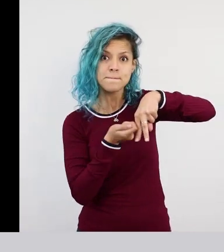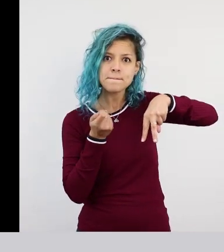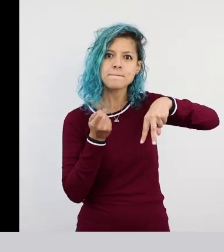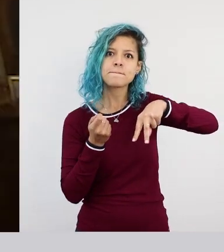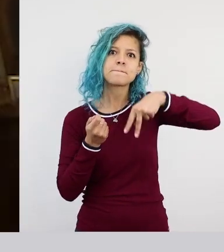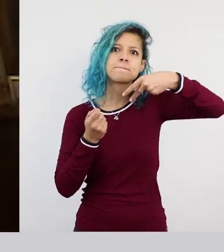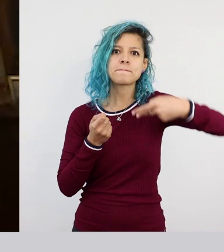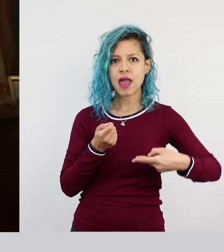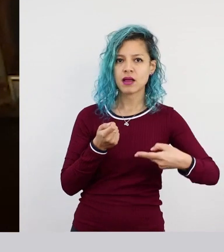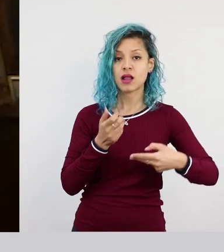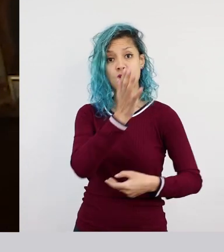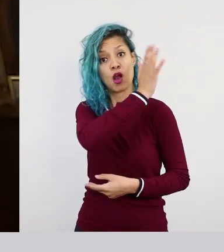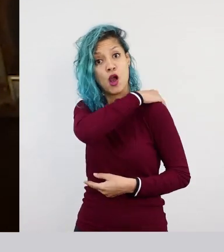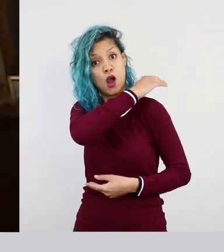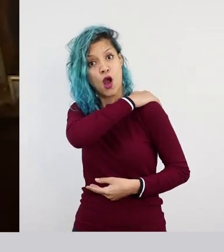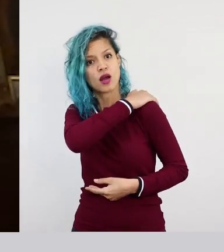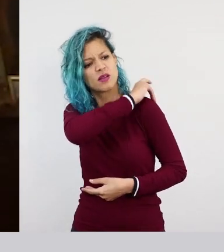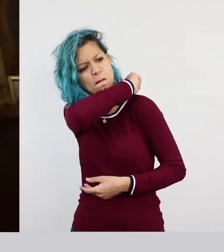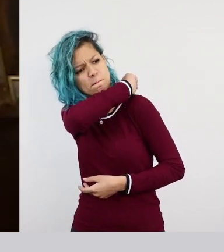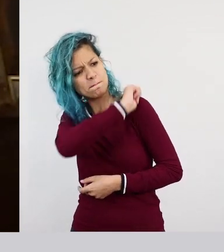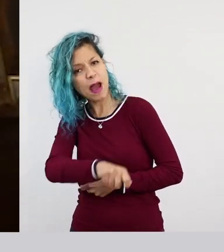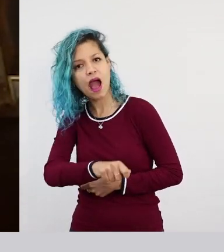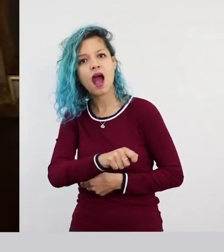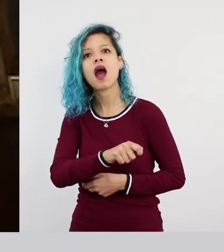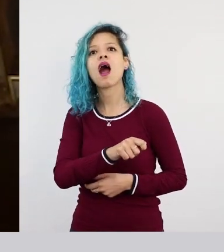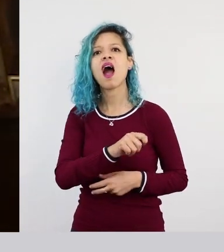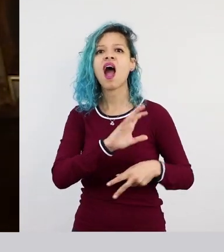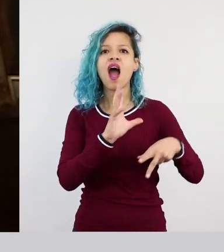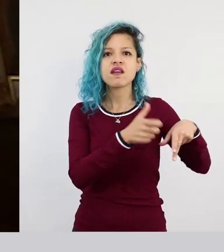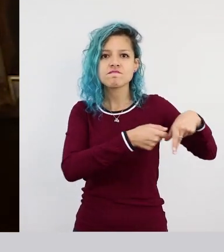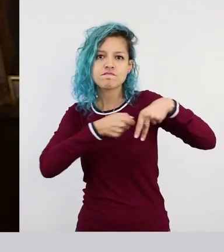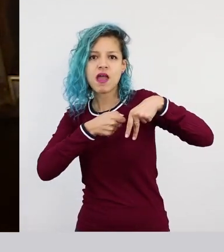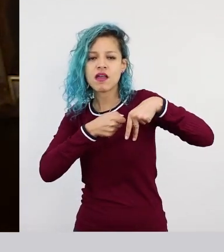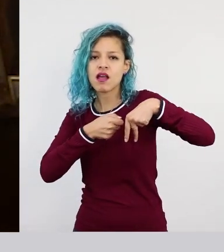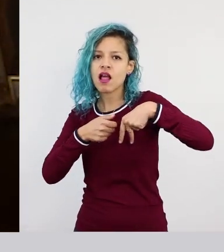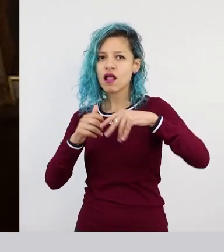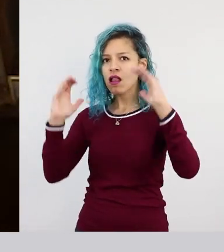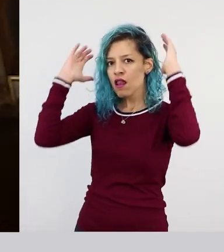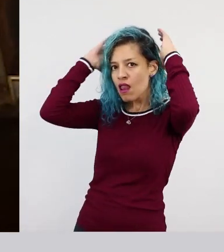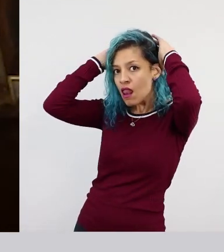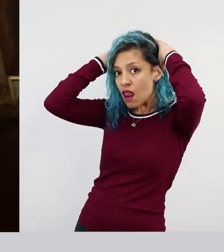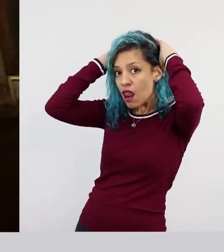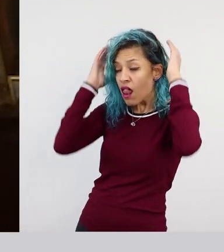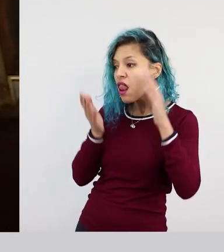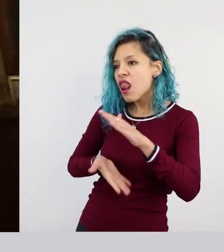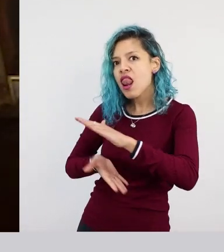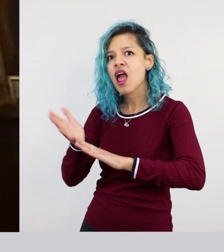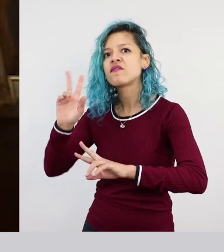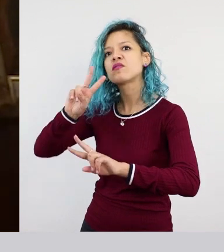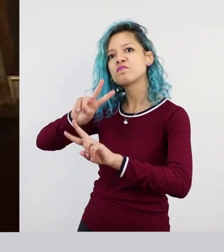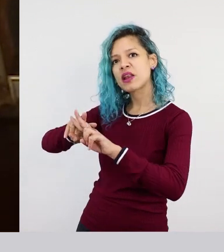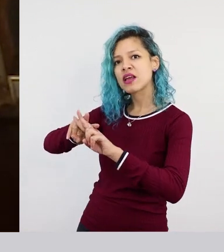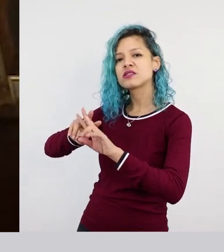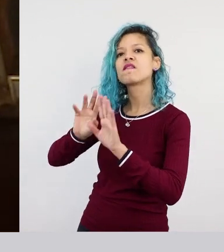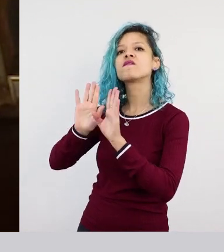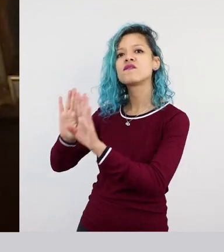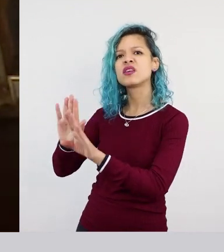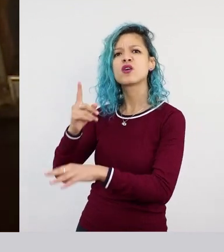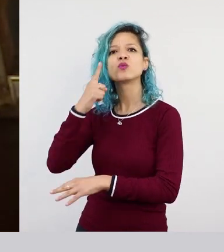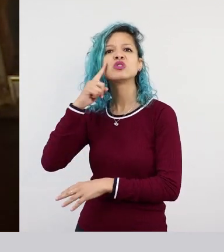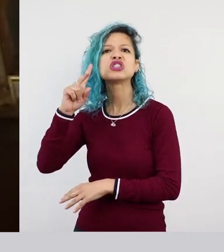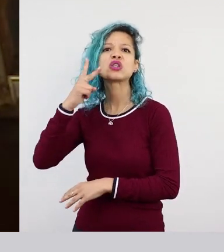nas pernas, e era cacetete nas costas, e a gente era levada presa. Depois de um